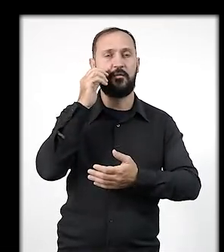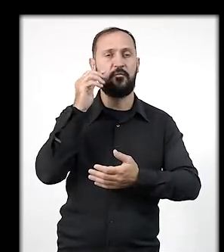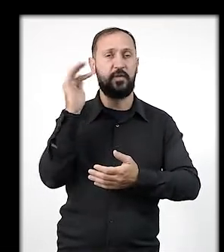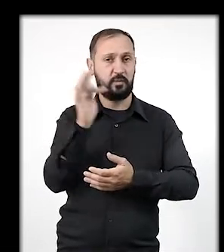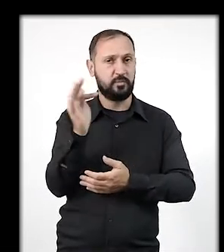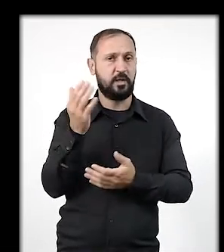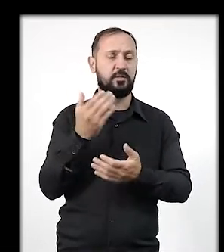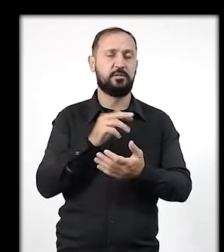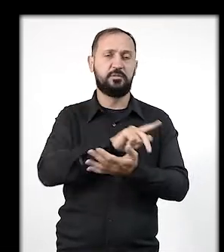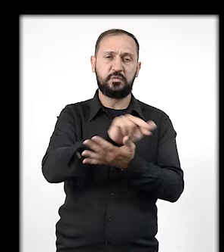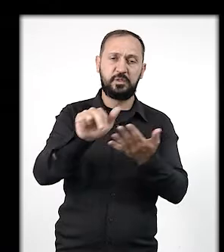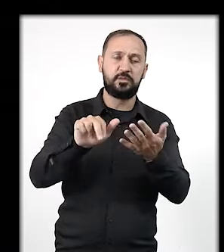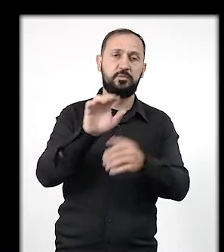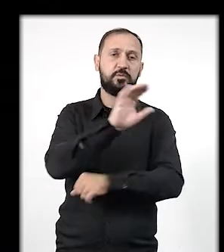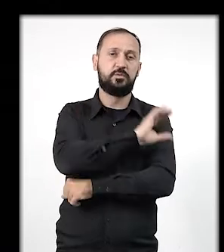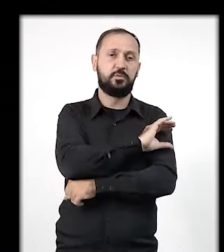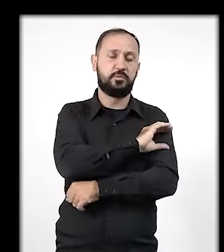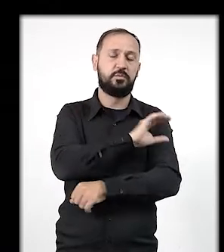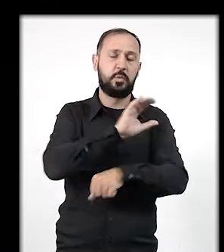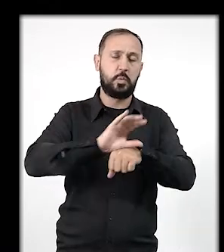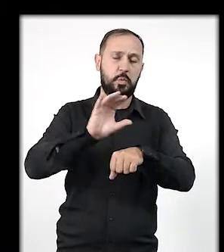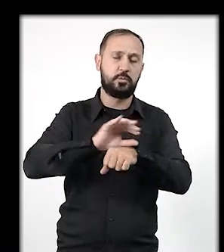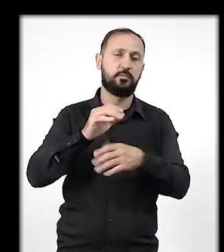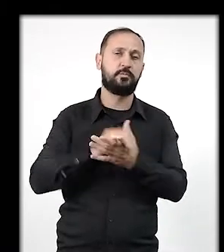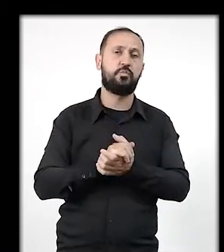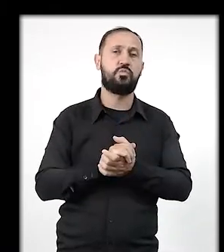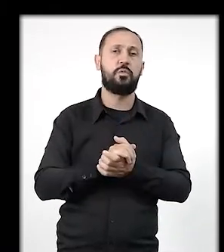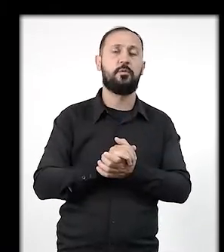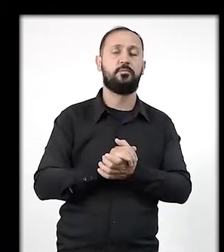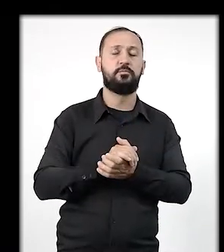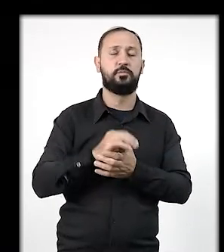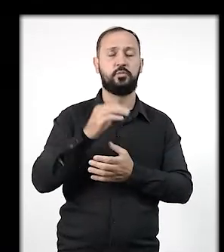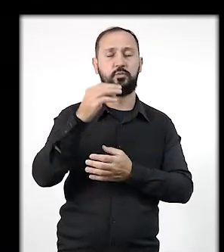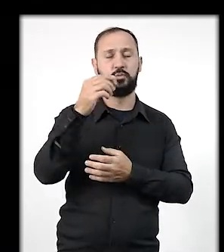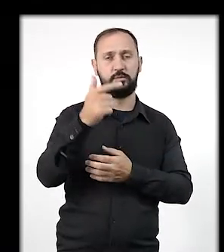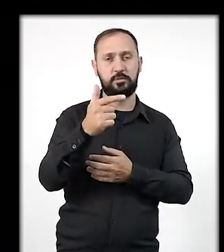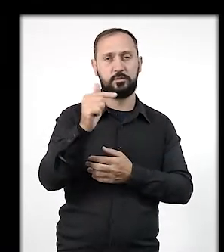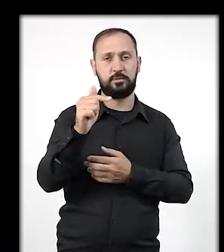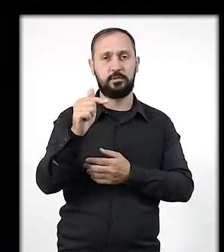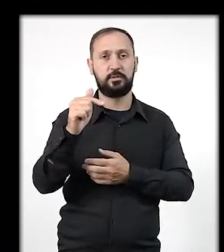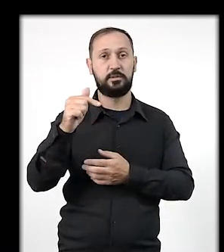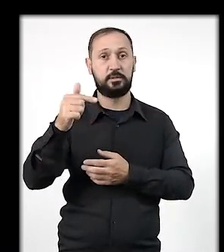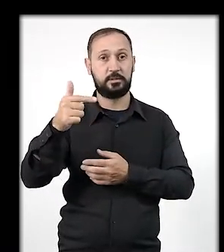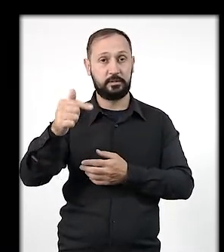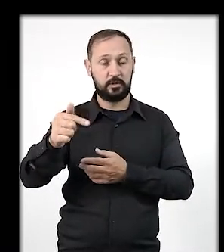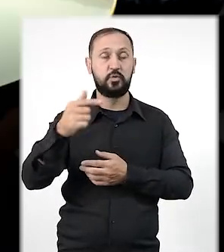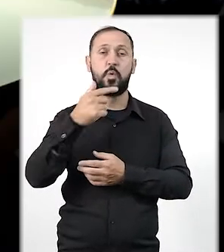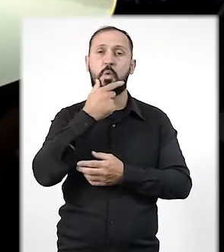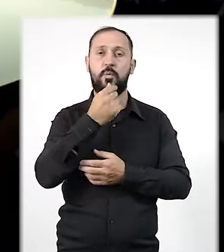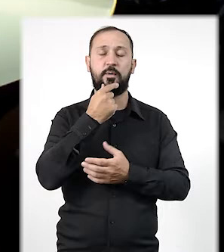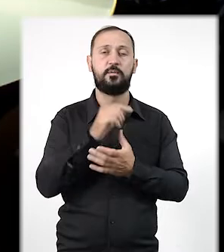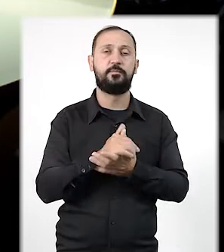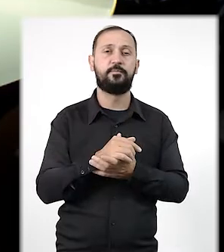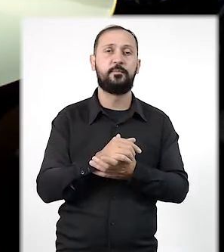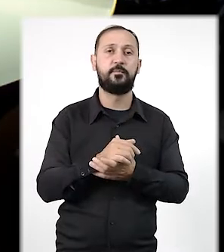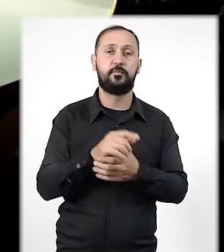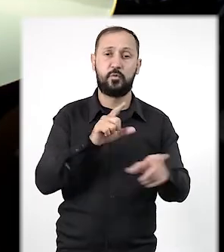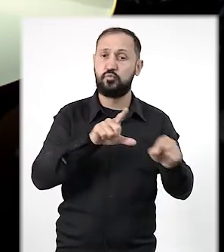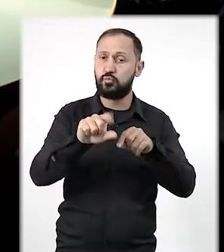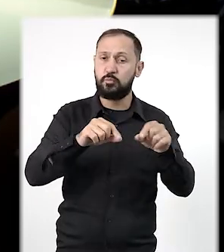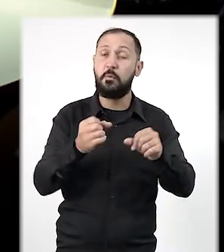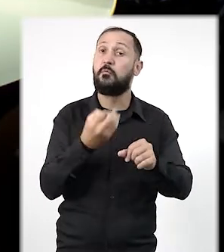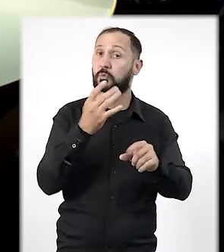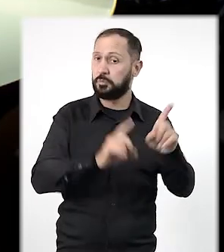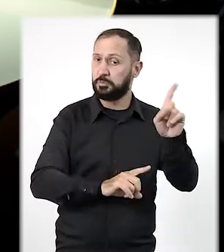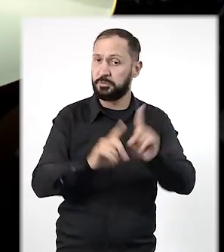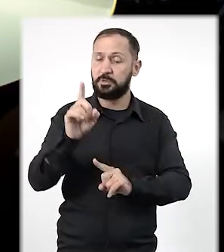cursos. E eram 266 mulheres e 277 homens nessa amostra. Então, assim, foi uma amostra